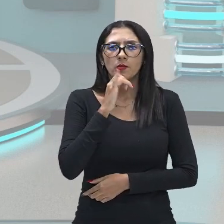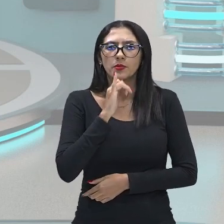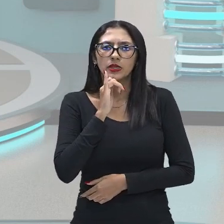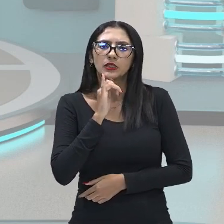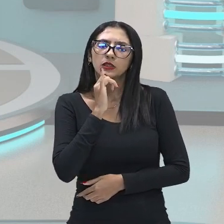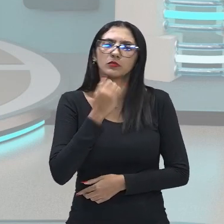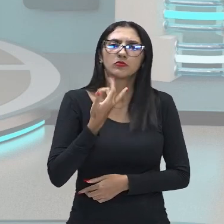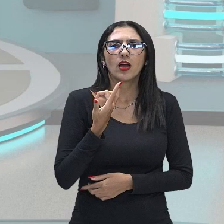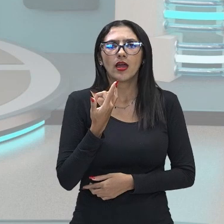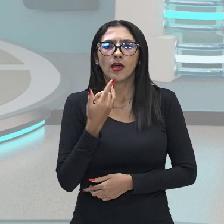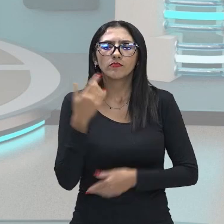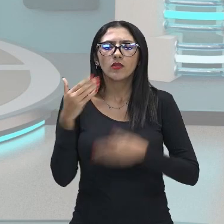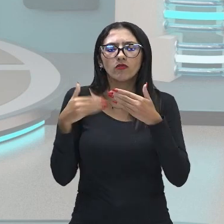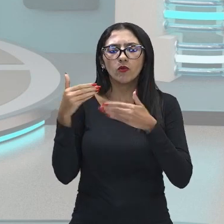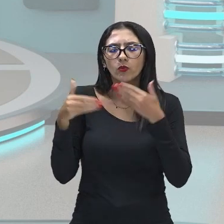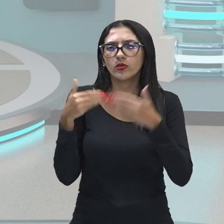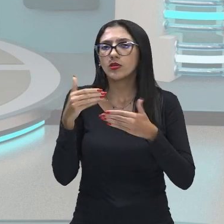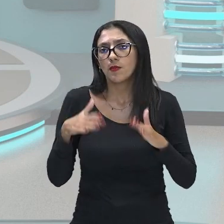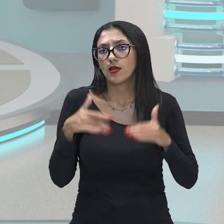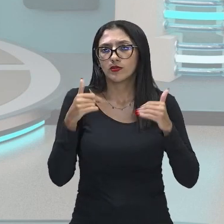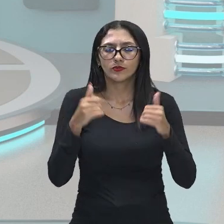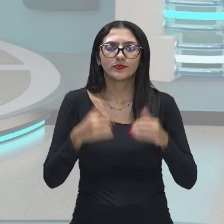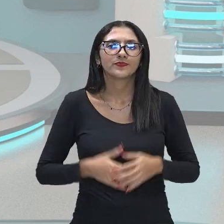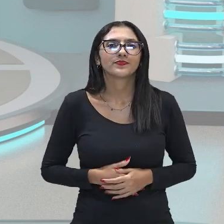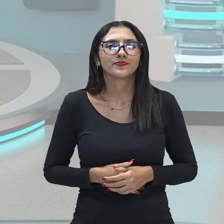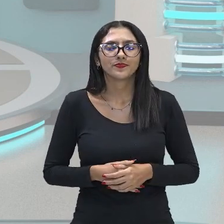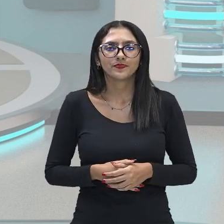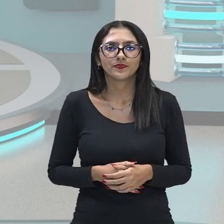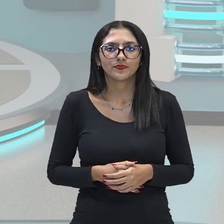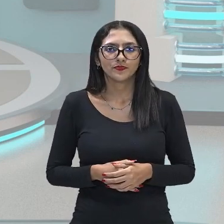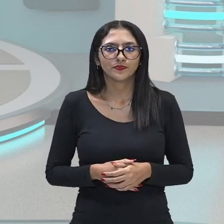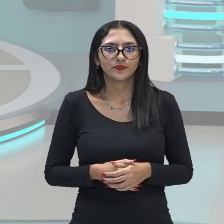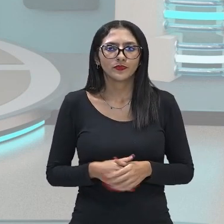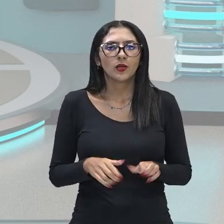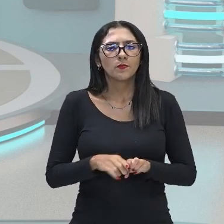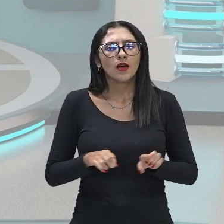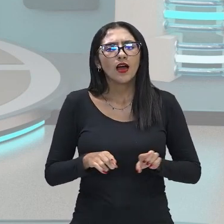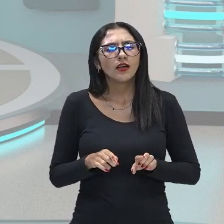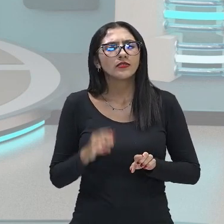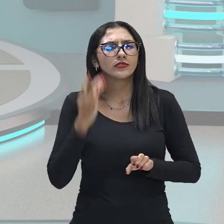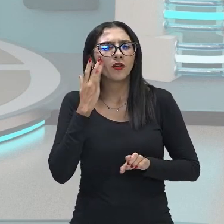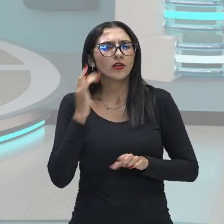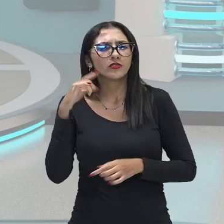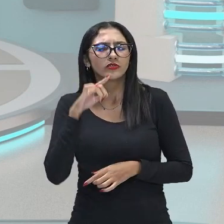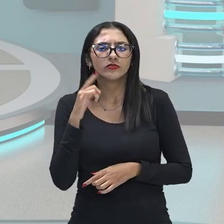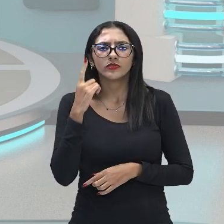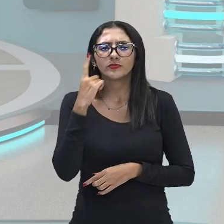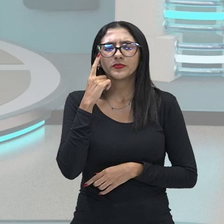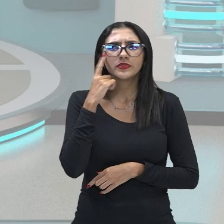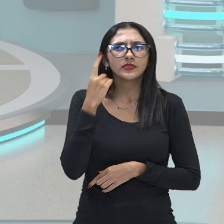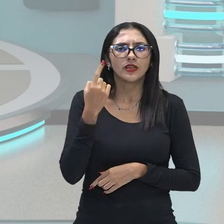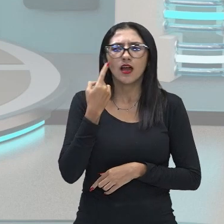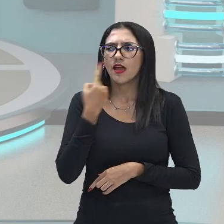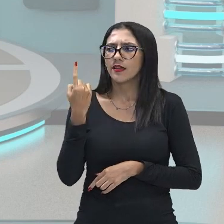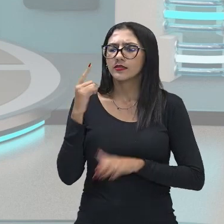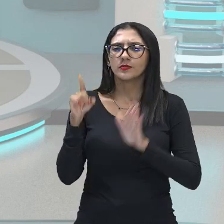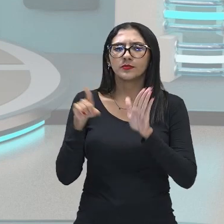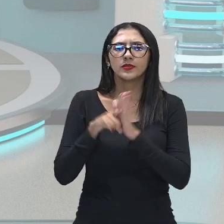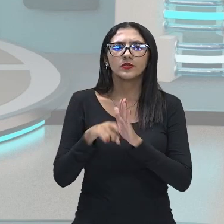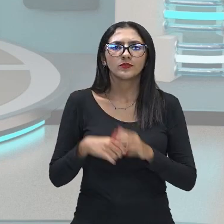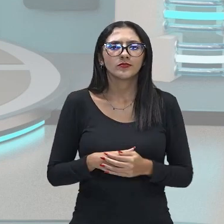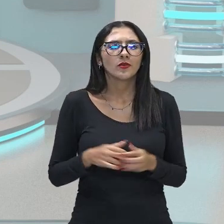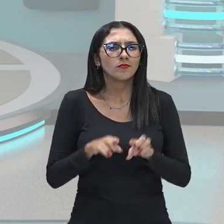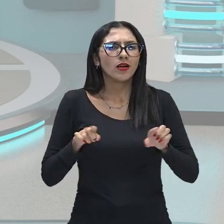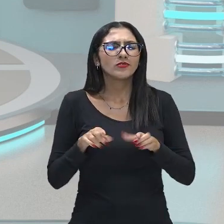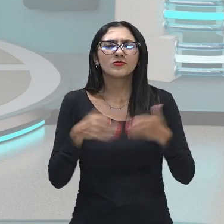adequado para isso ok e você pode talvez estar se perguntando essa questão que aparece aqui agora mas qual